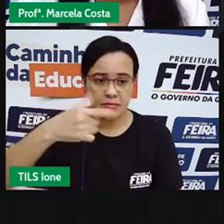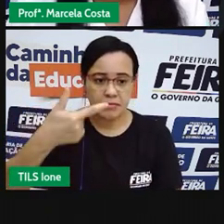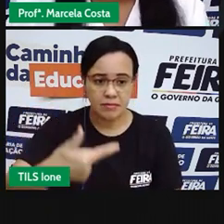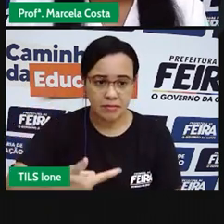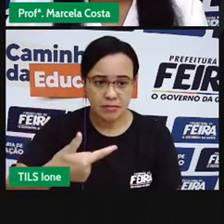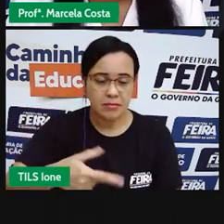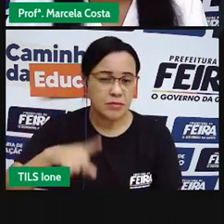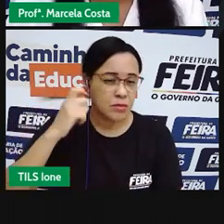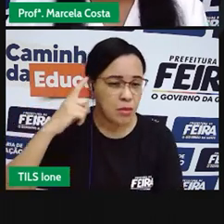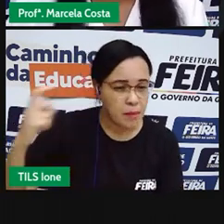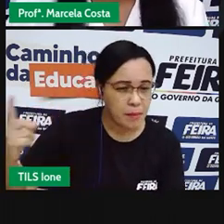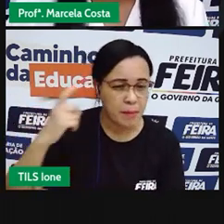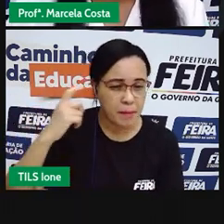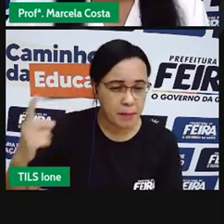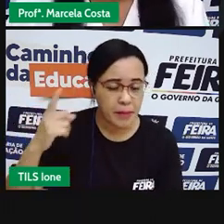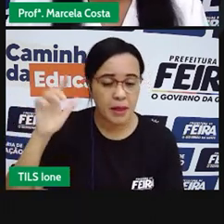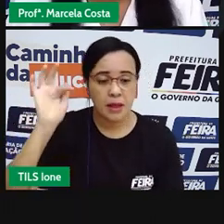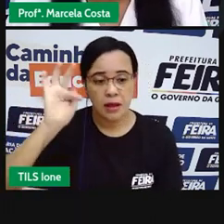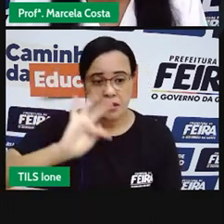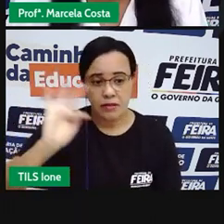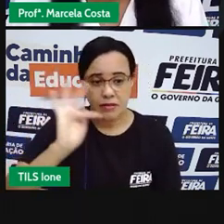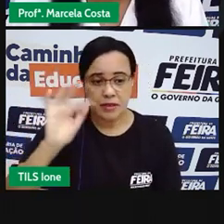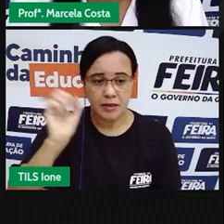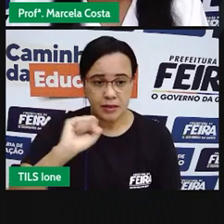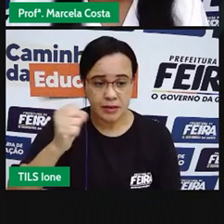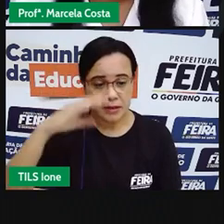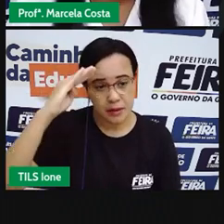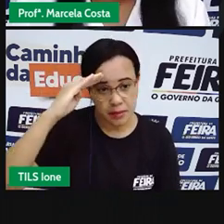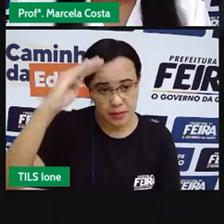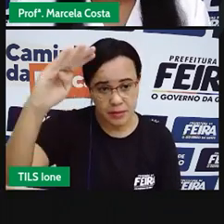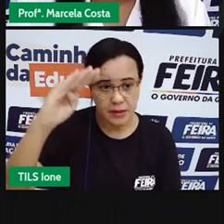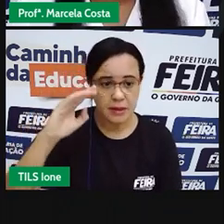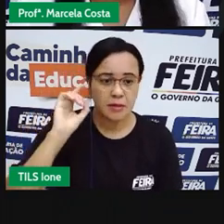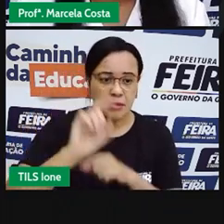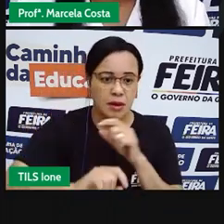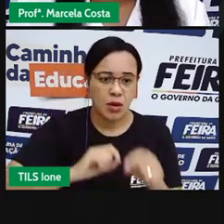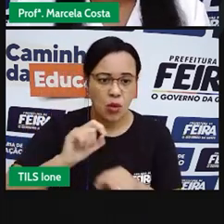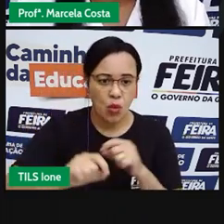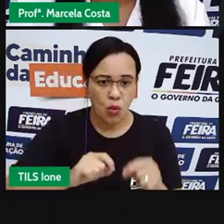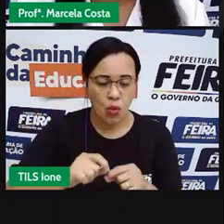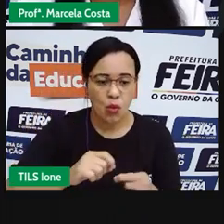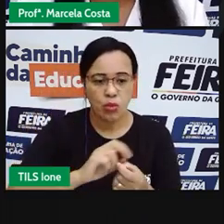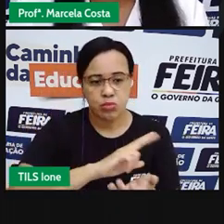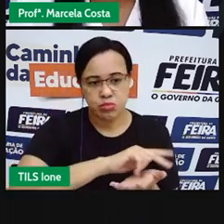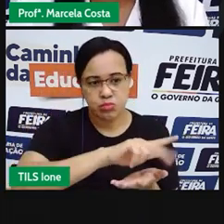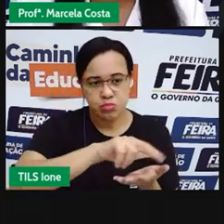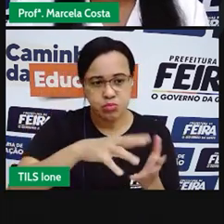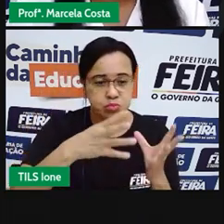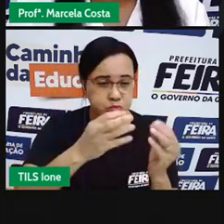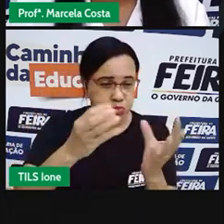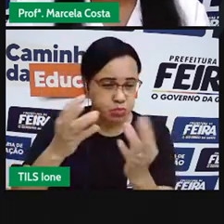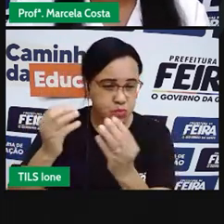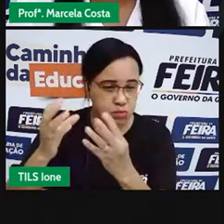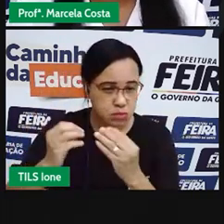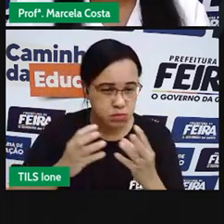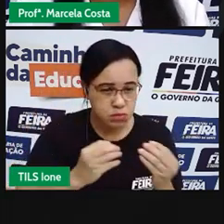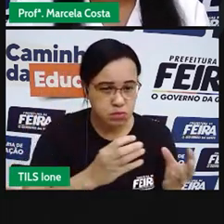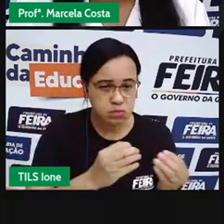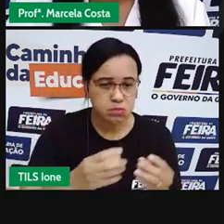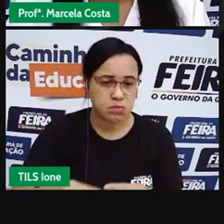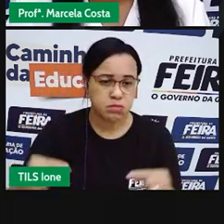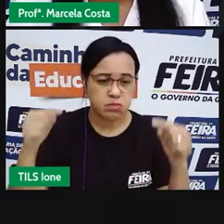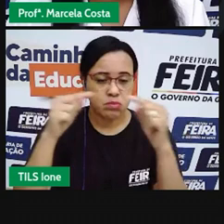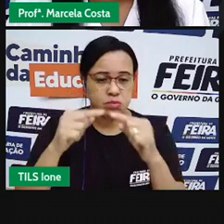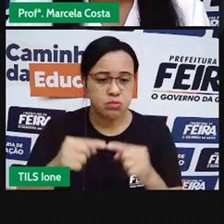O som alto em Feira de Santana, principalmente automóveis com suas aparelhagens combinadas, é